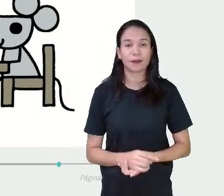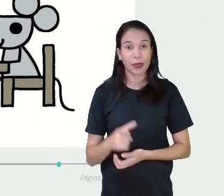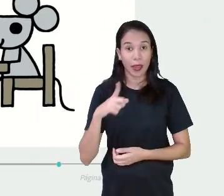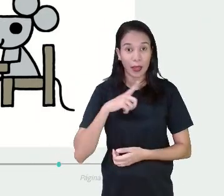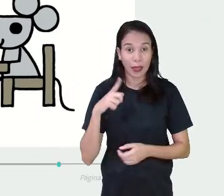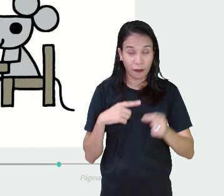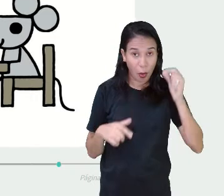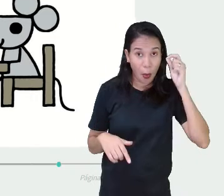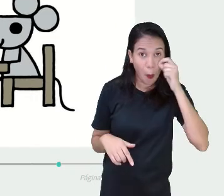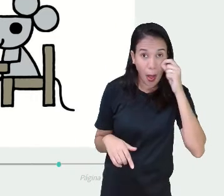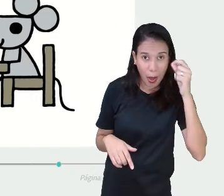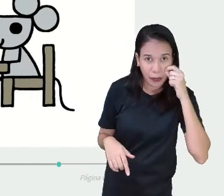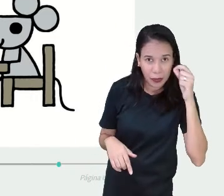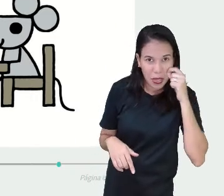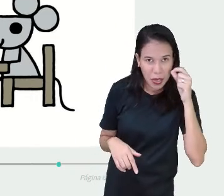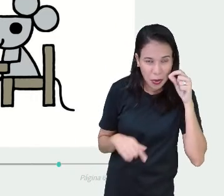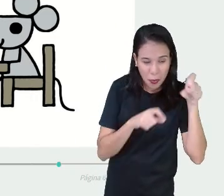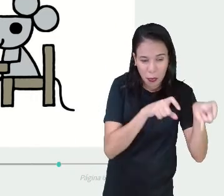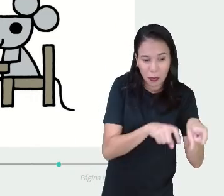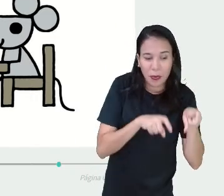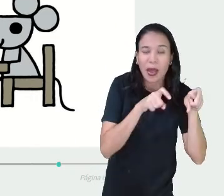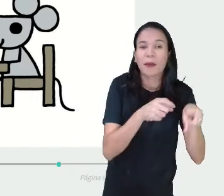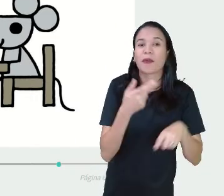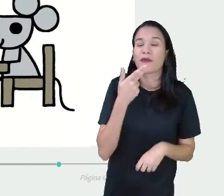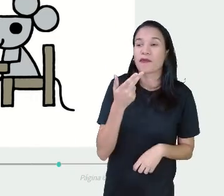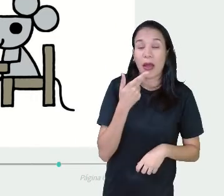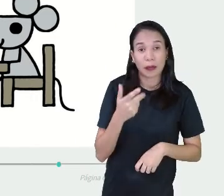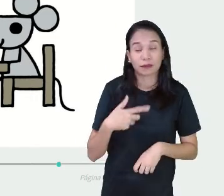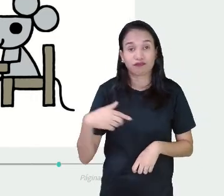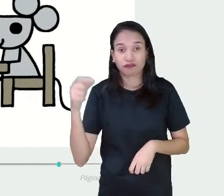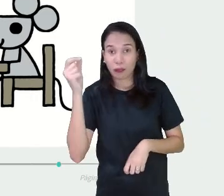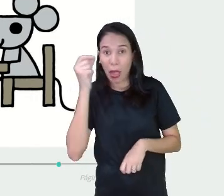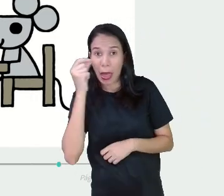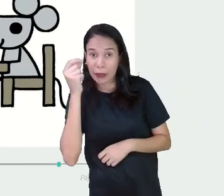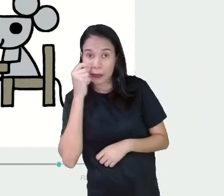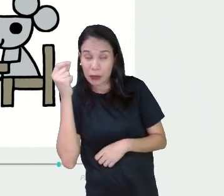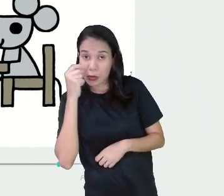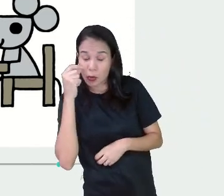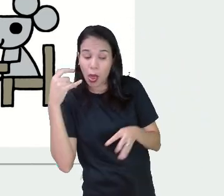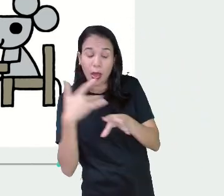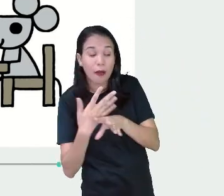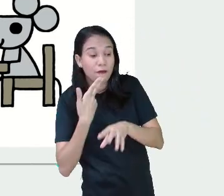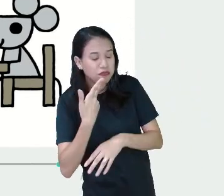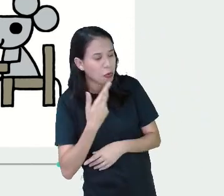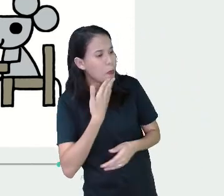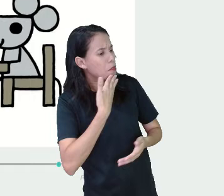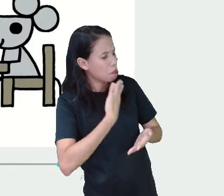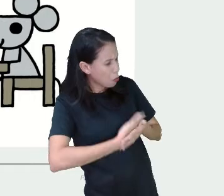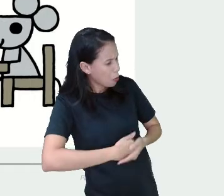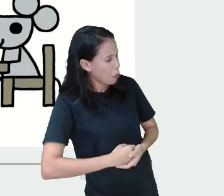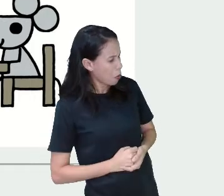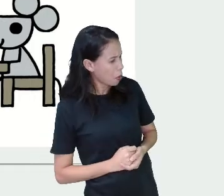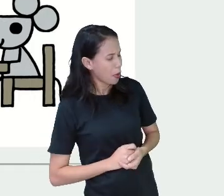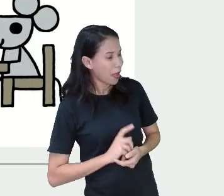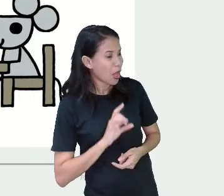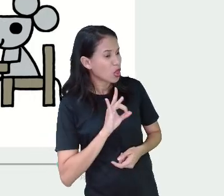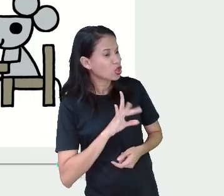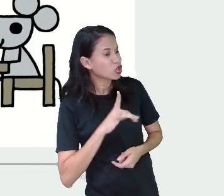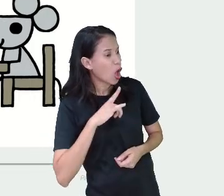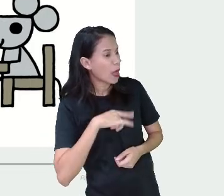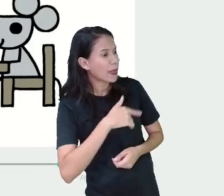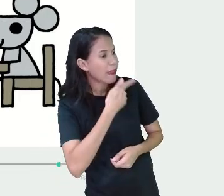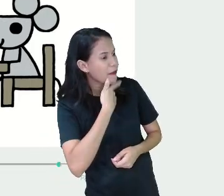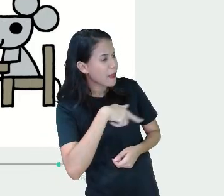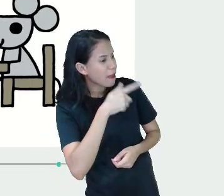ratinho do campo fala para o ratinho da cidade fala para o ratinho do campo. Puxa, mas aqui só tem